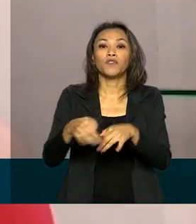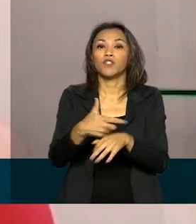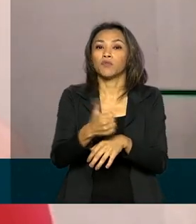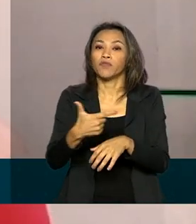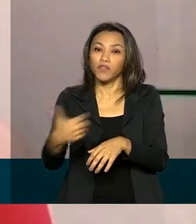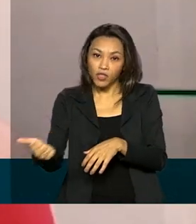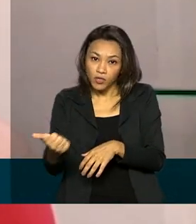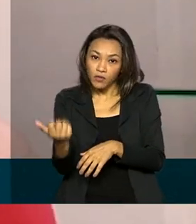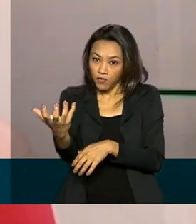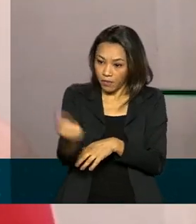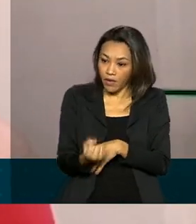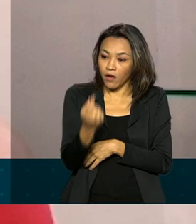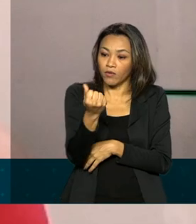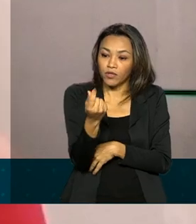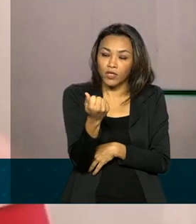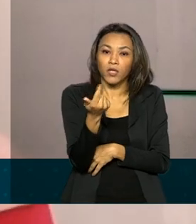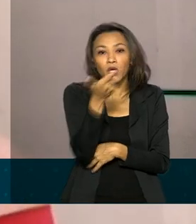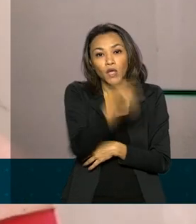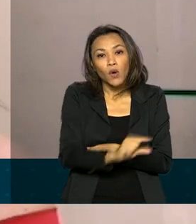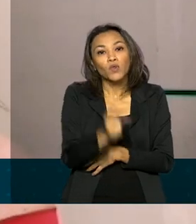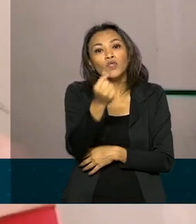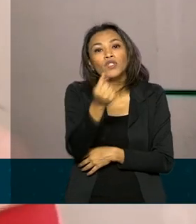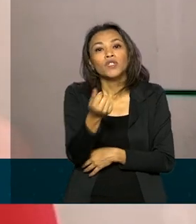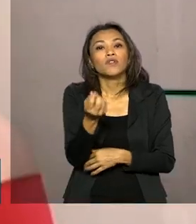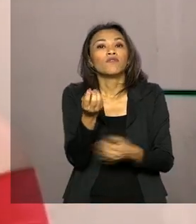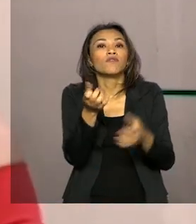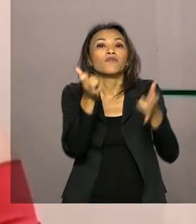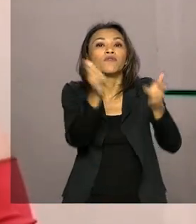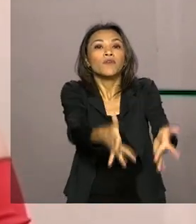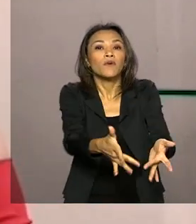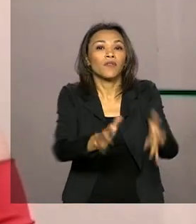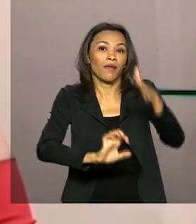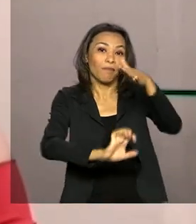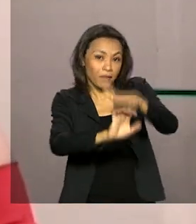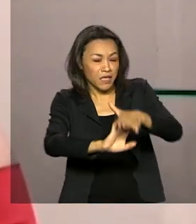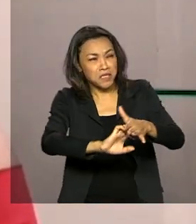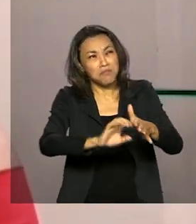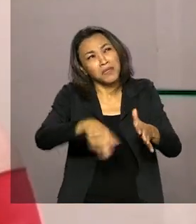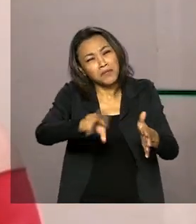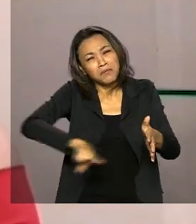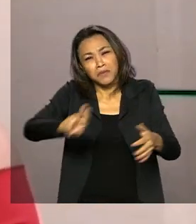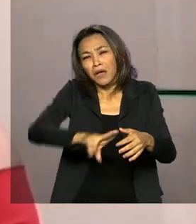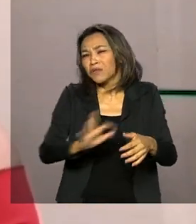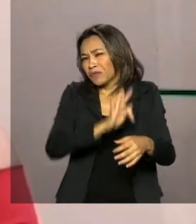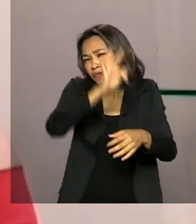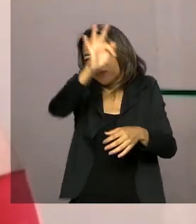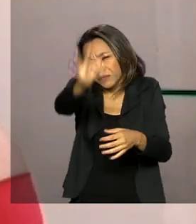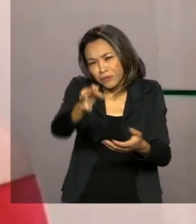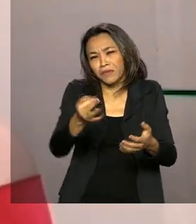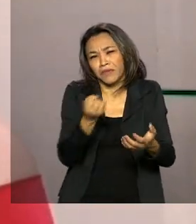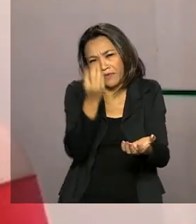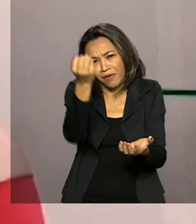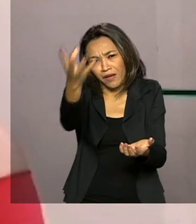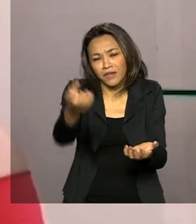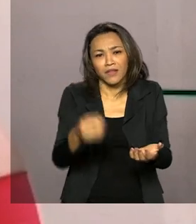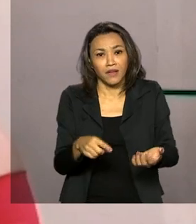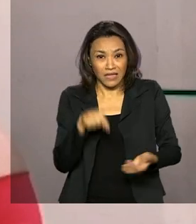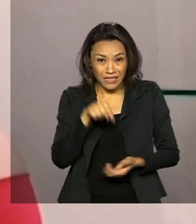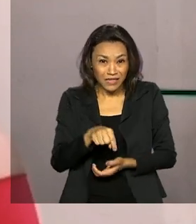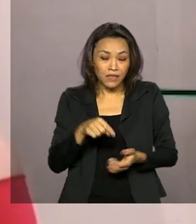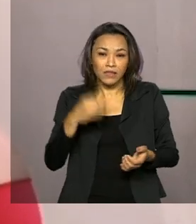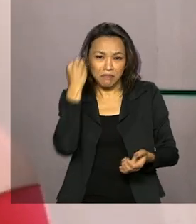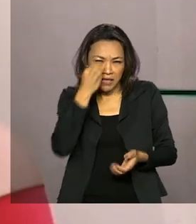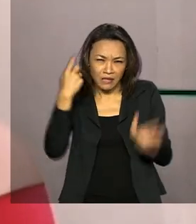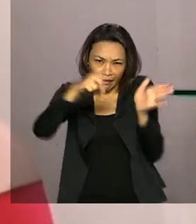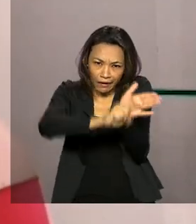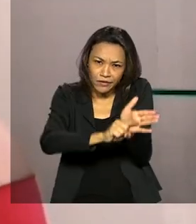outras deixaram de crédito na empresa para uma futura viagem. E a experiência foi essa, não foi negativa, foi algo positivo porque a